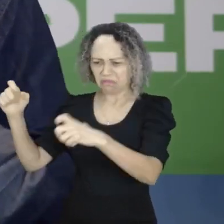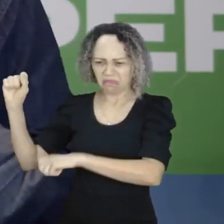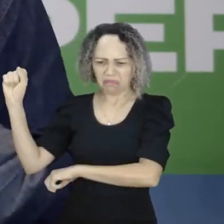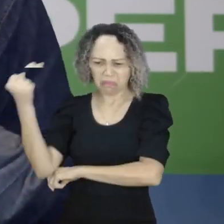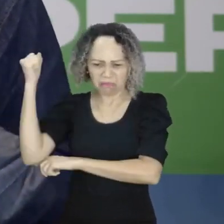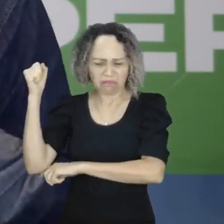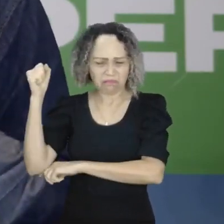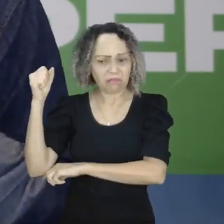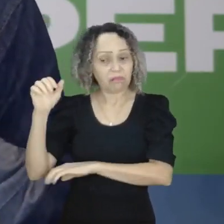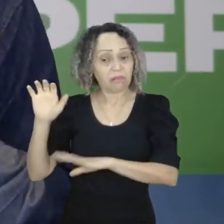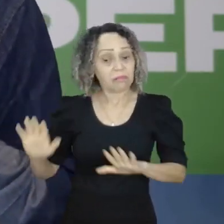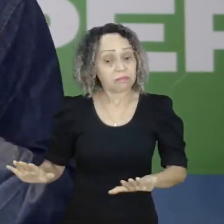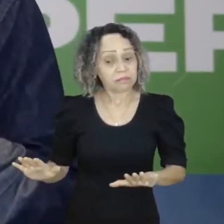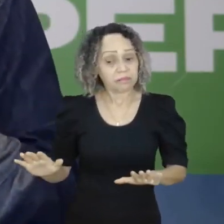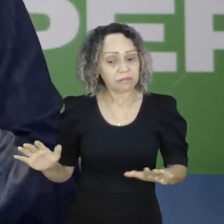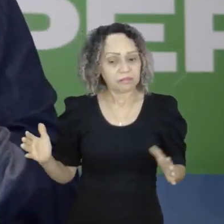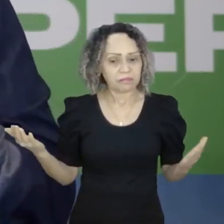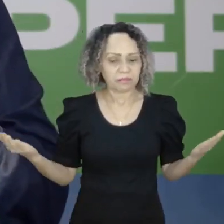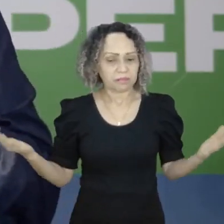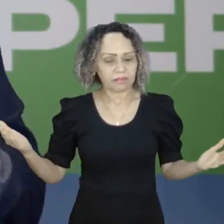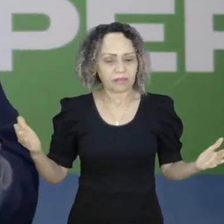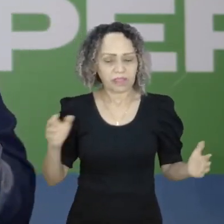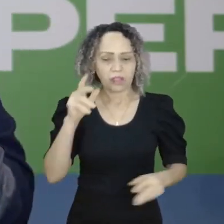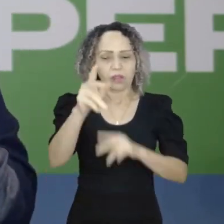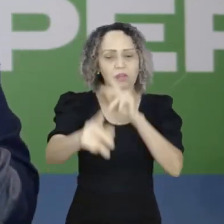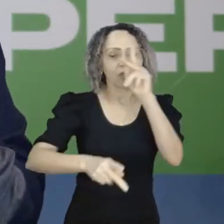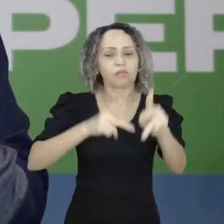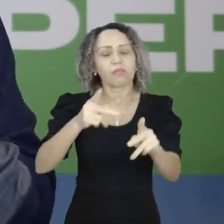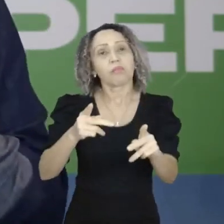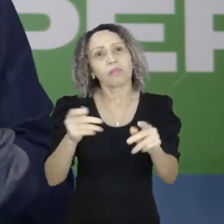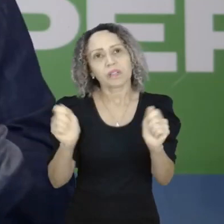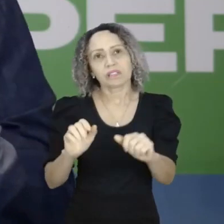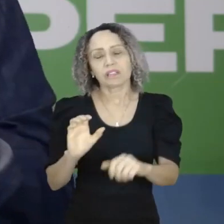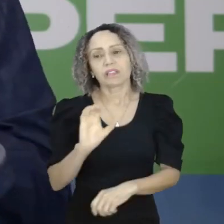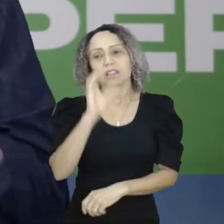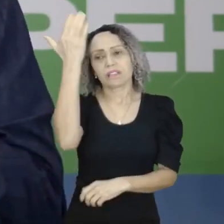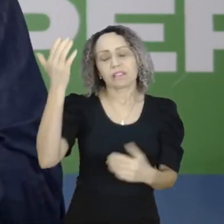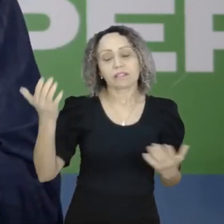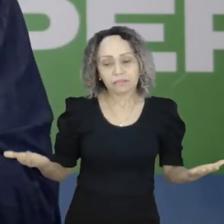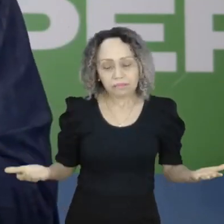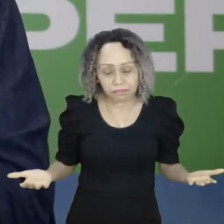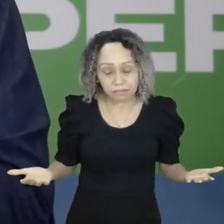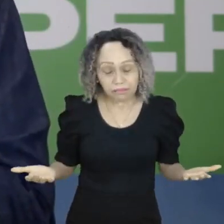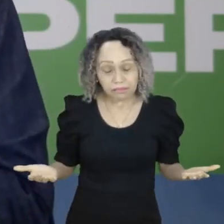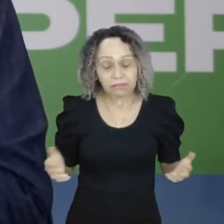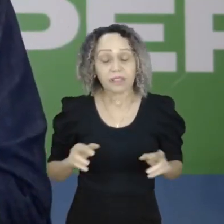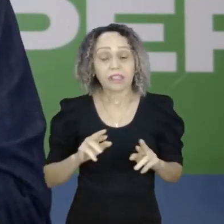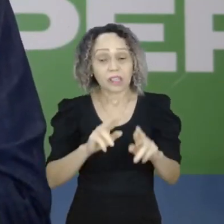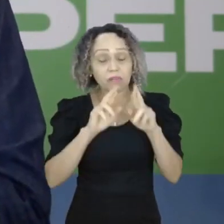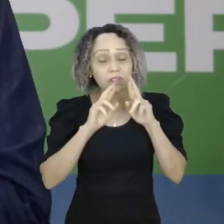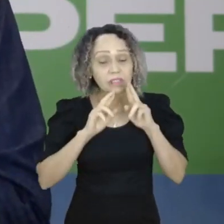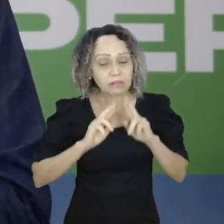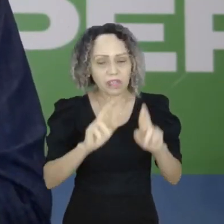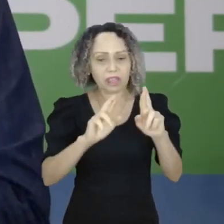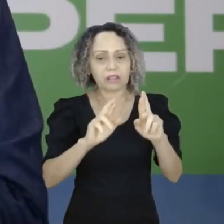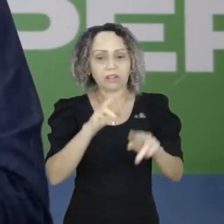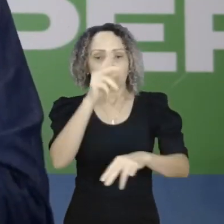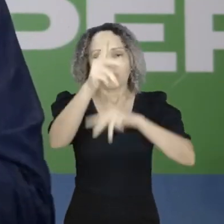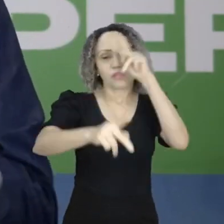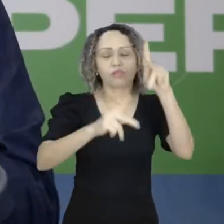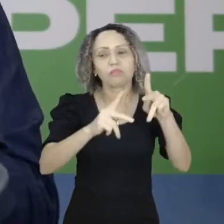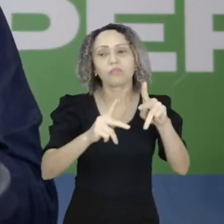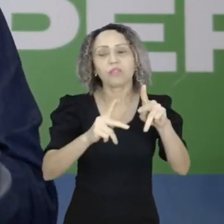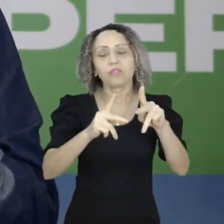decidir. E eu espero, como muita gente espera, que o povo faça uma opção pela democracia.